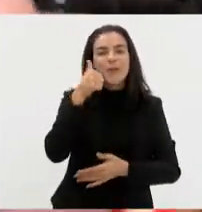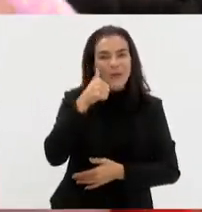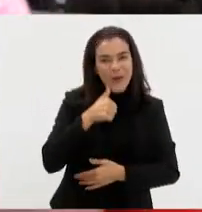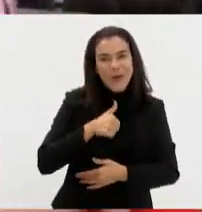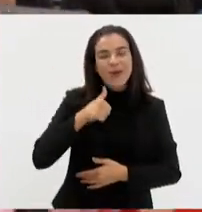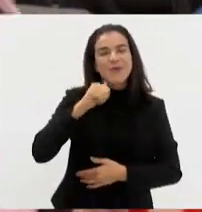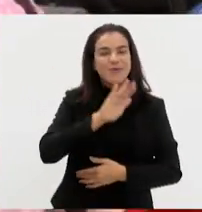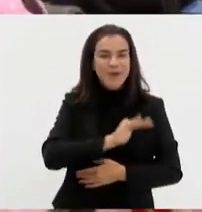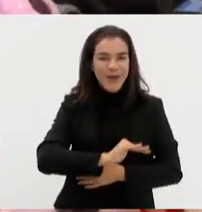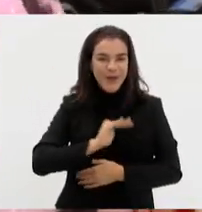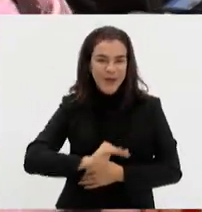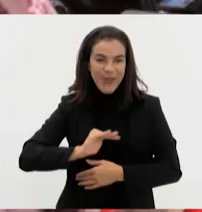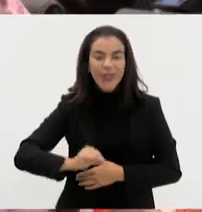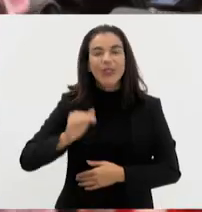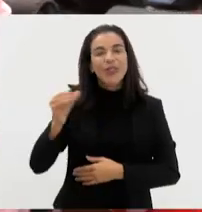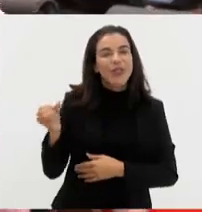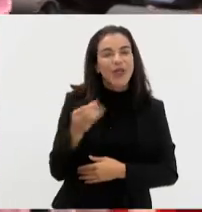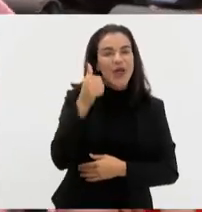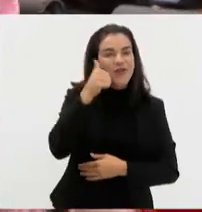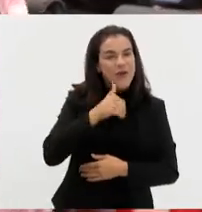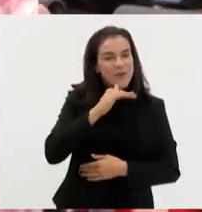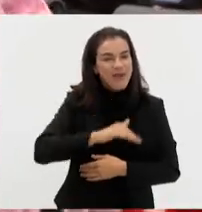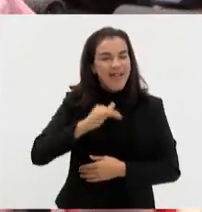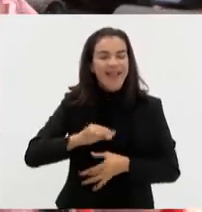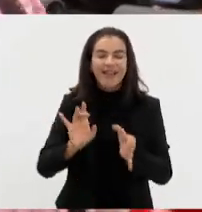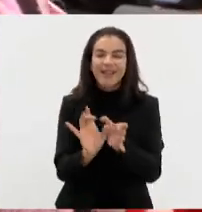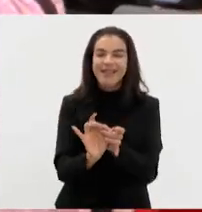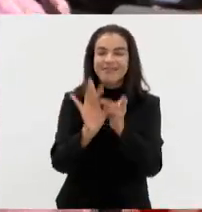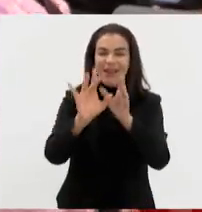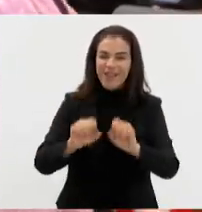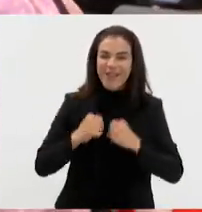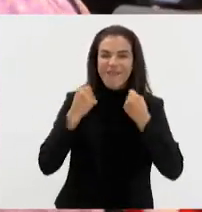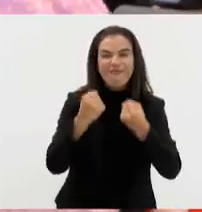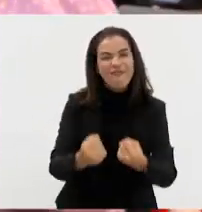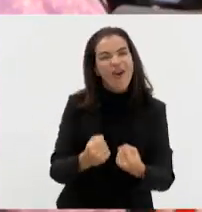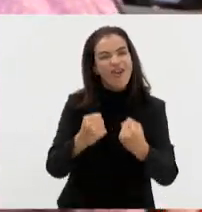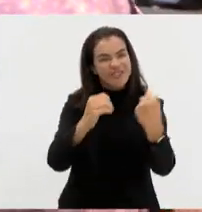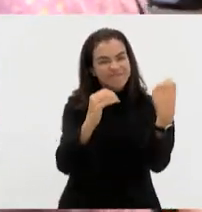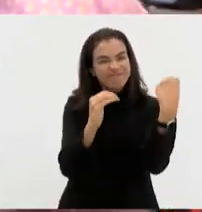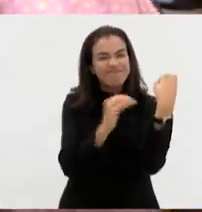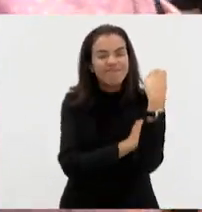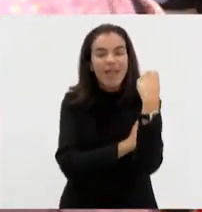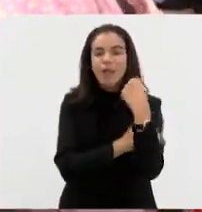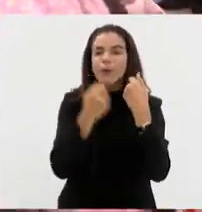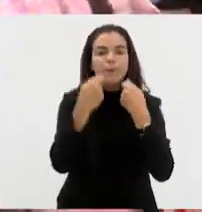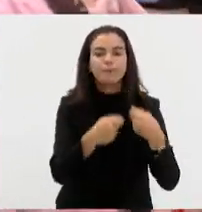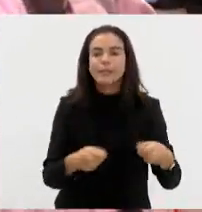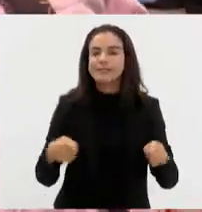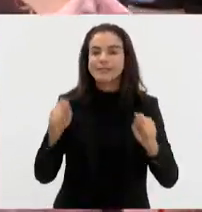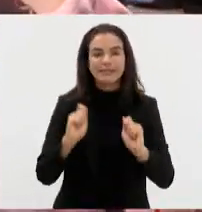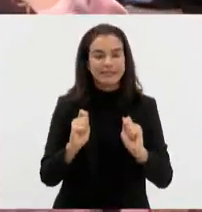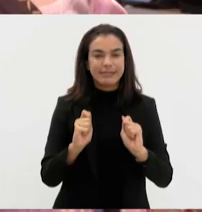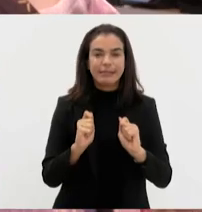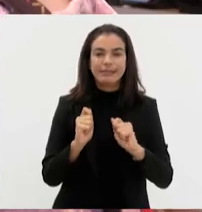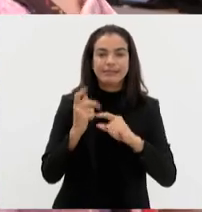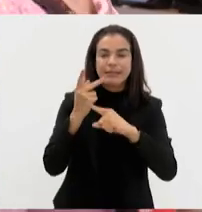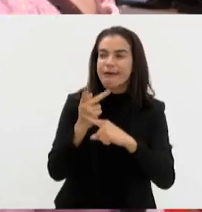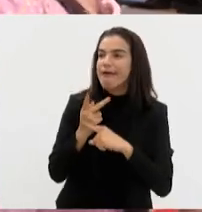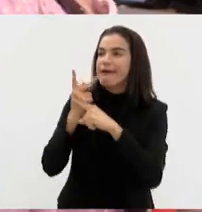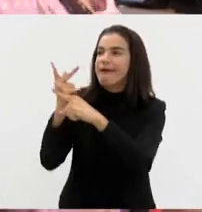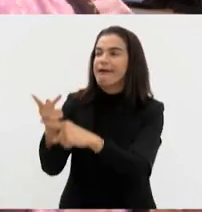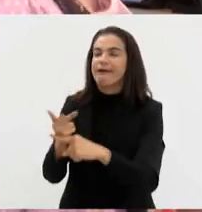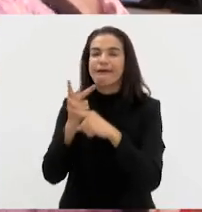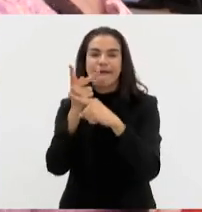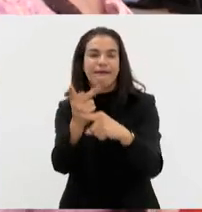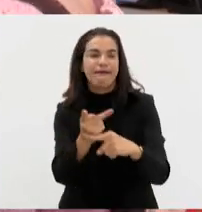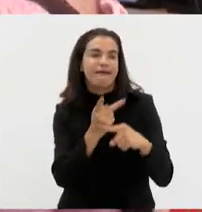para que essas novas mulheres possam ter liberdade, força, firmeza, que não precisem recorrer